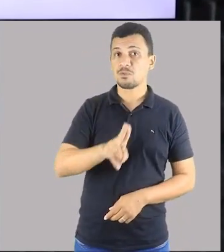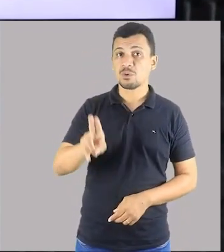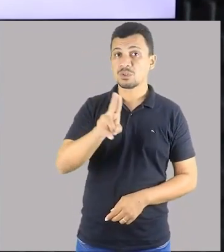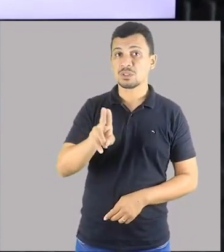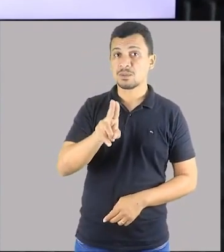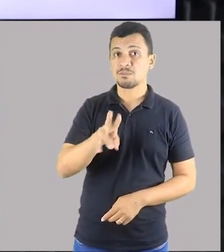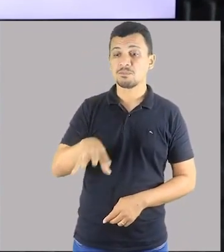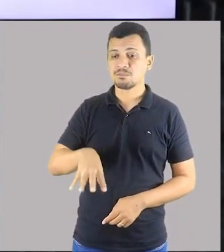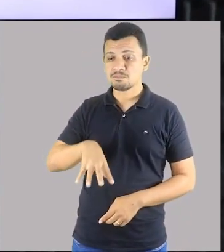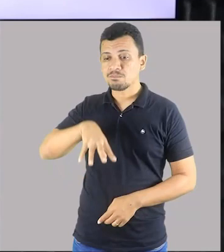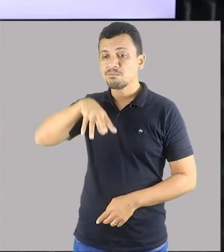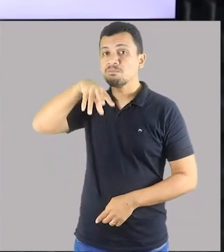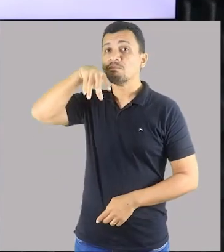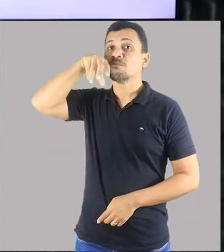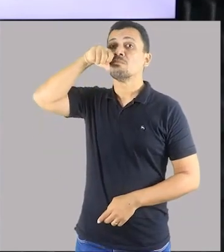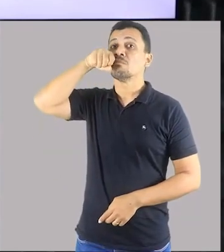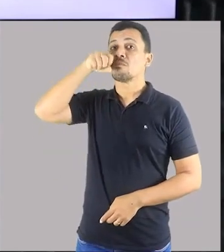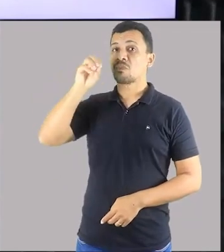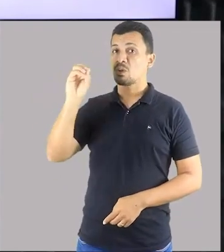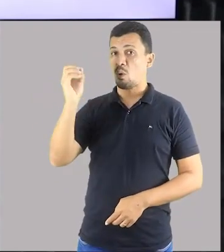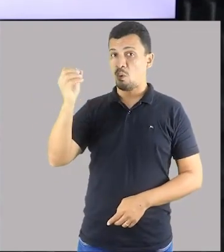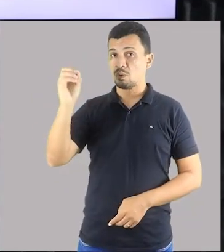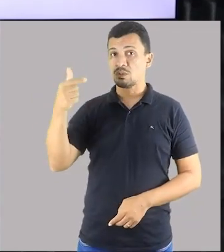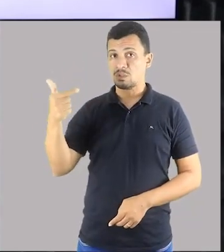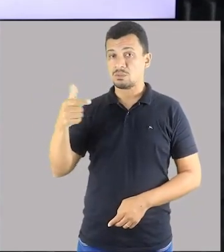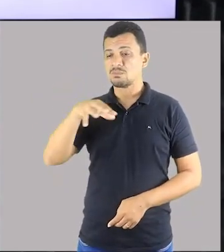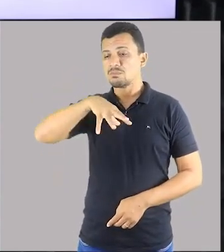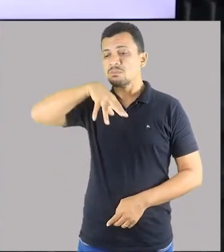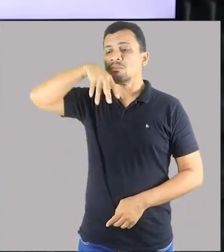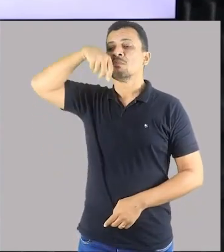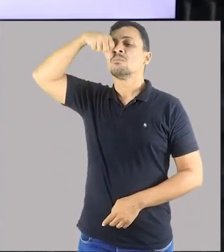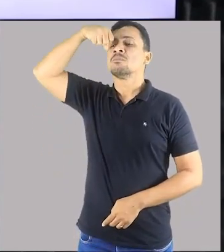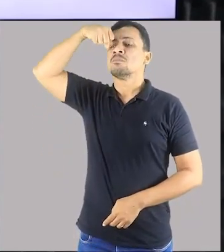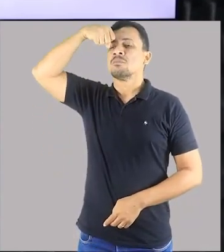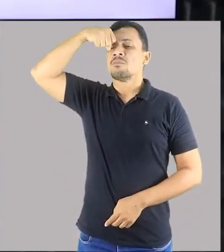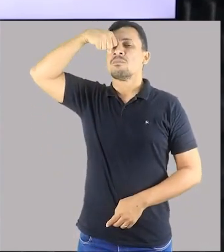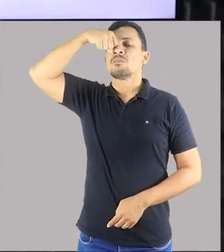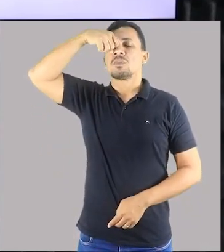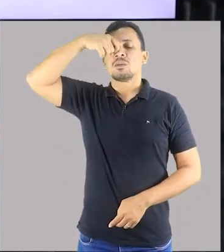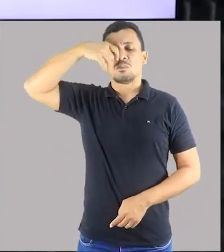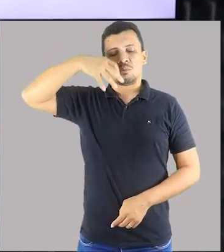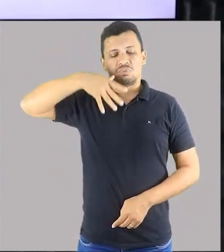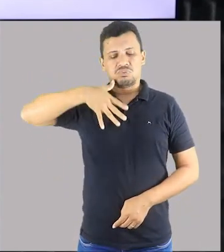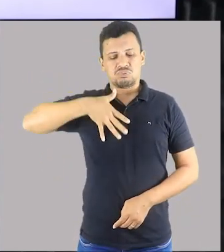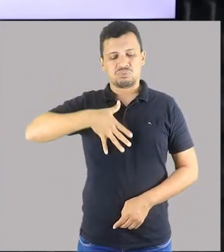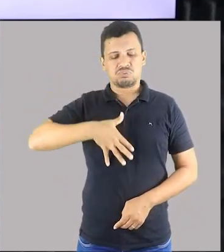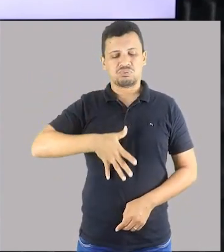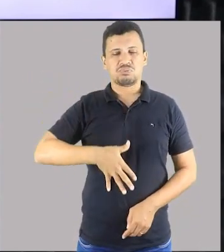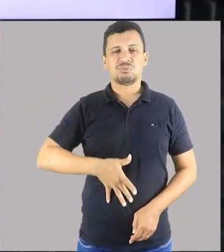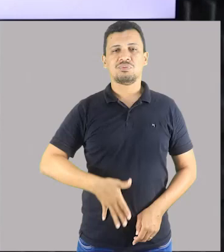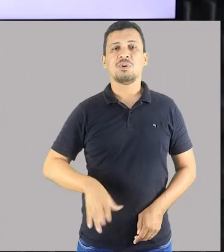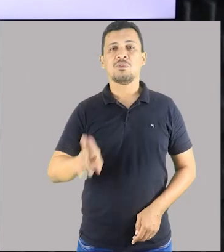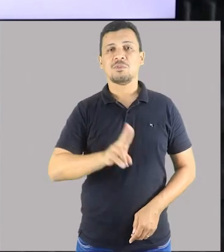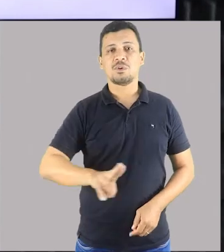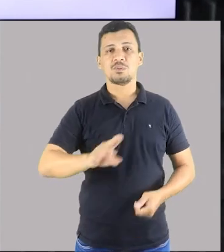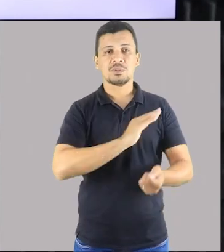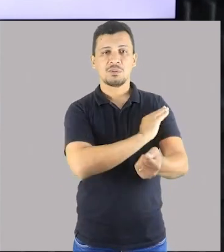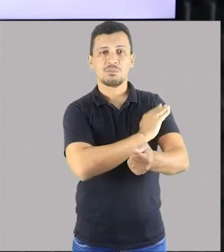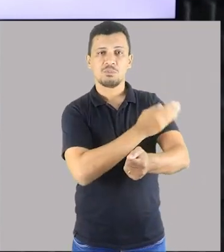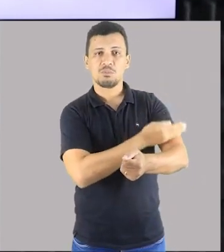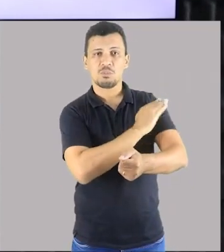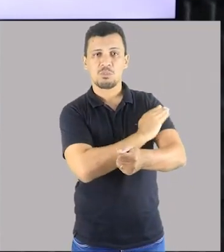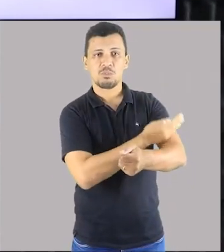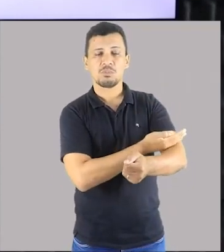necessitar captar o oxigênio, distribuir o oxigênio e utilizar esse oxigênio na musculatura.